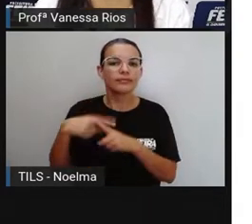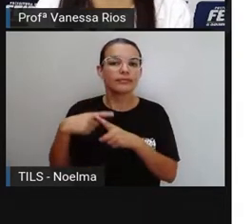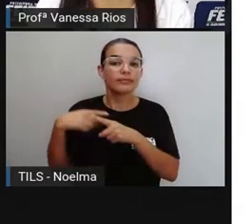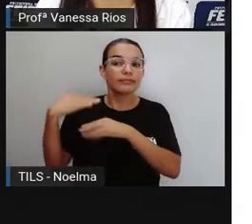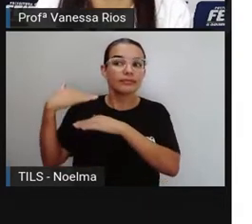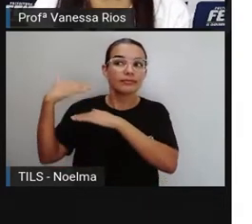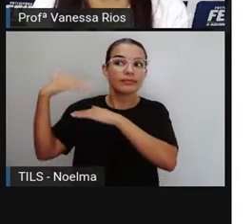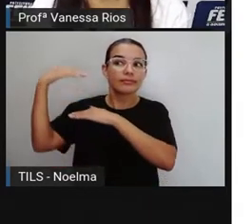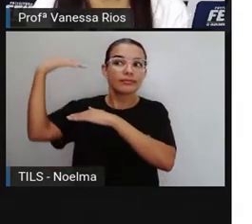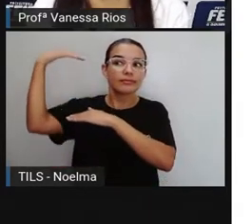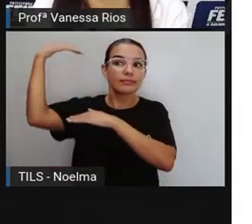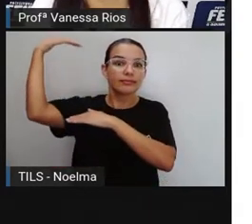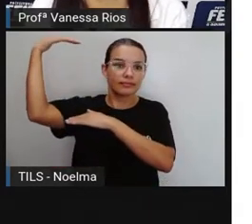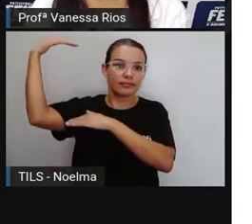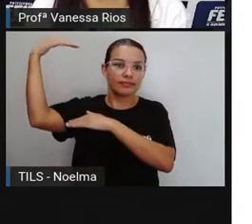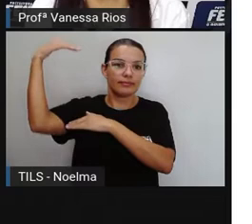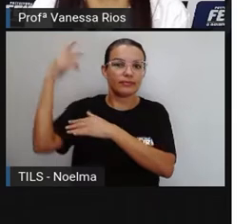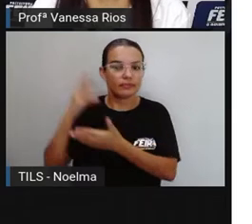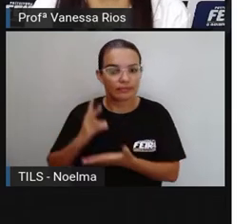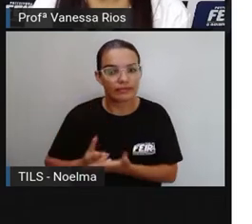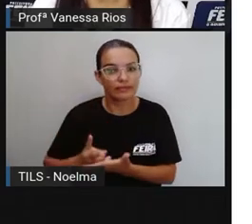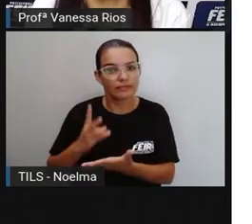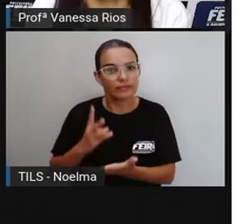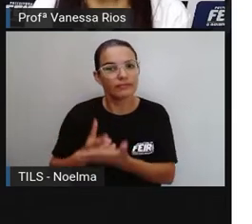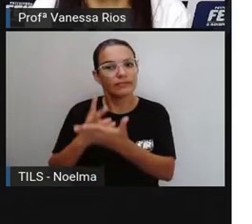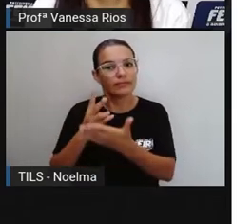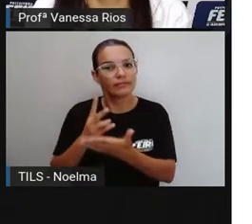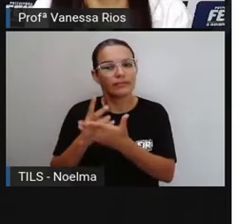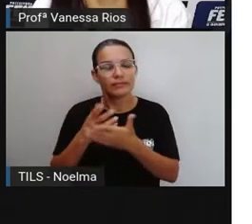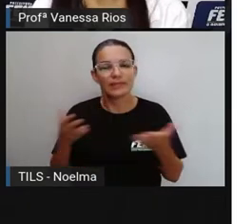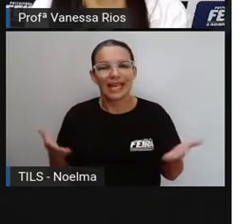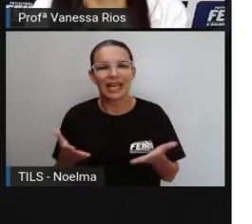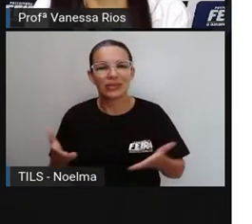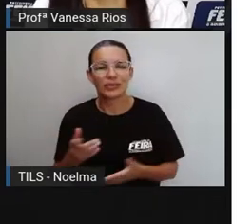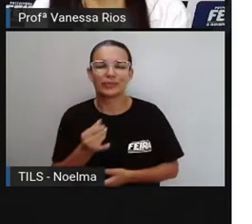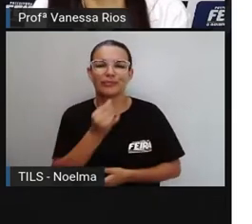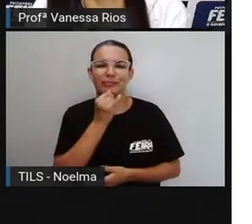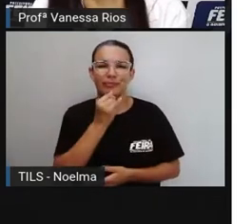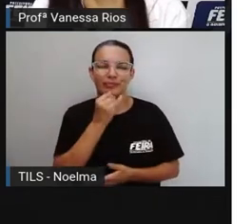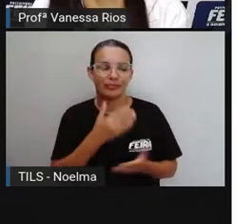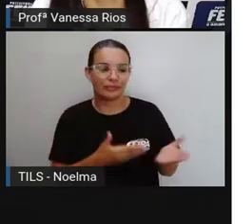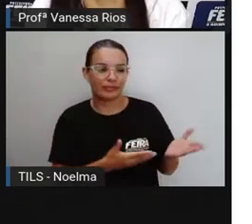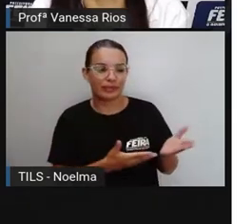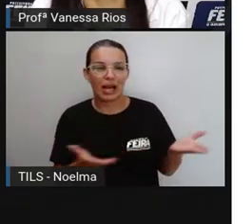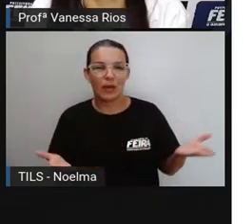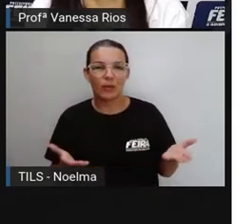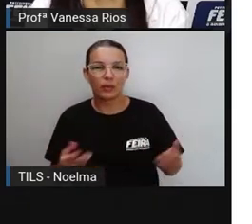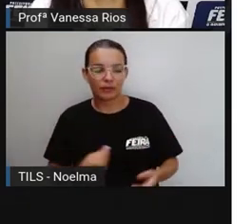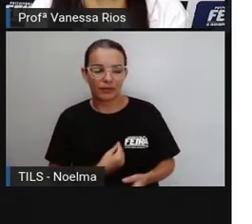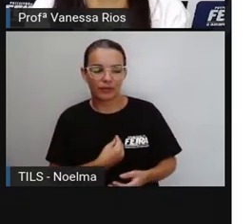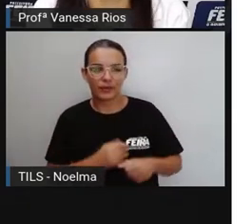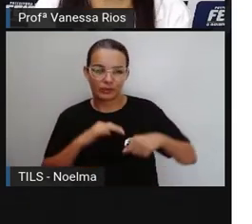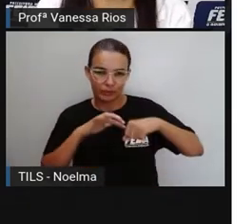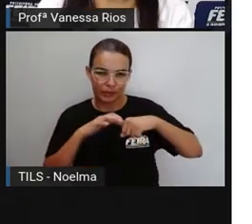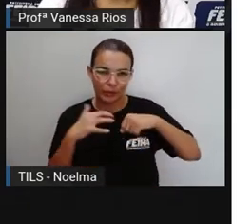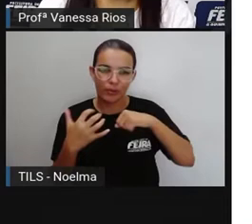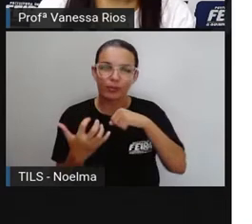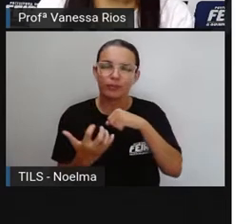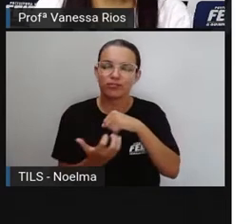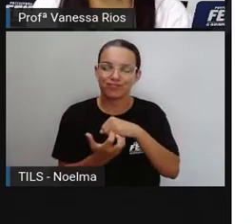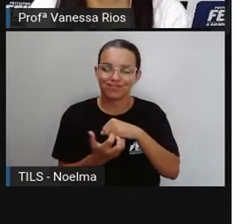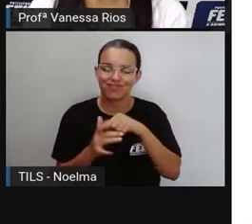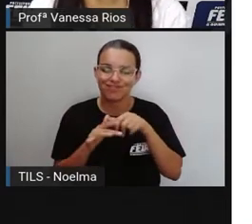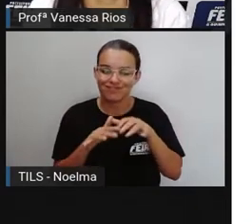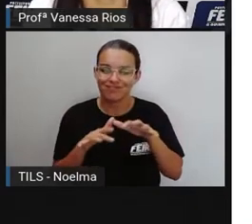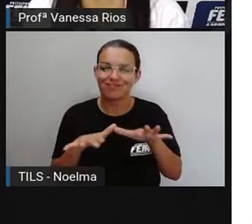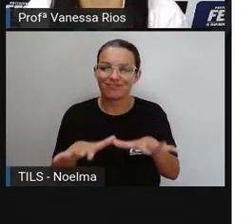tem sido contínuo. E a gente viu isso sendo agravado pelo momento aí que nós vivemos em relação à